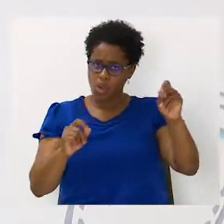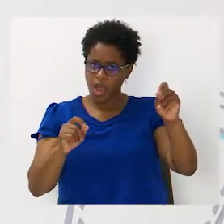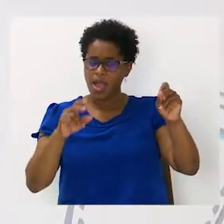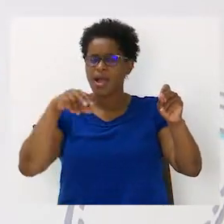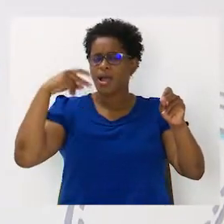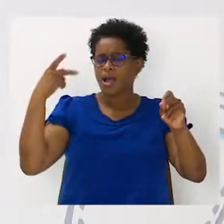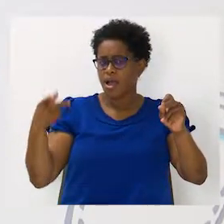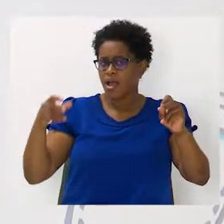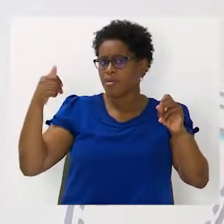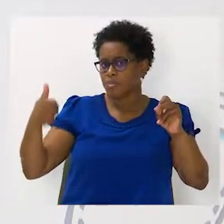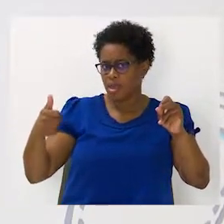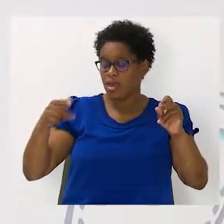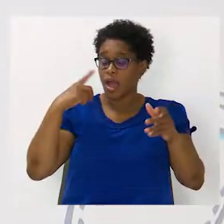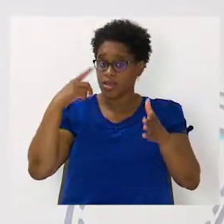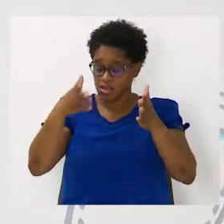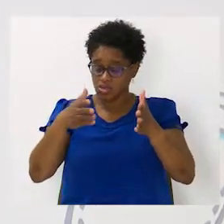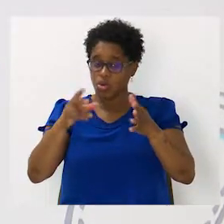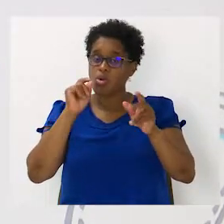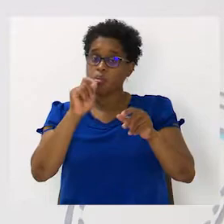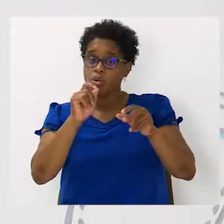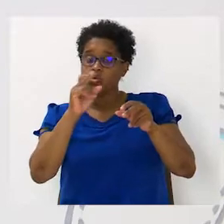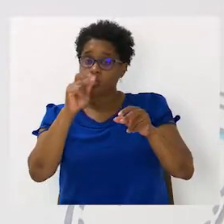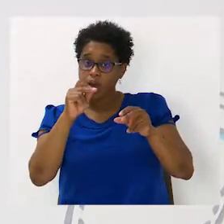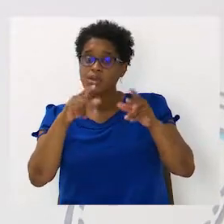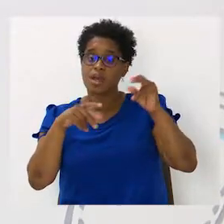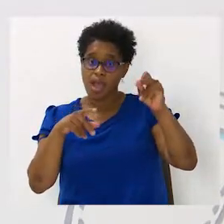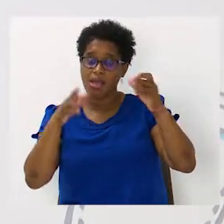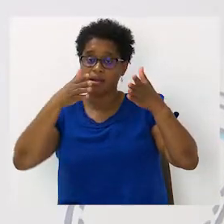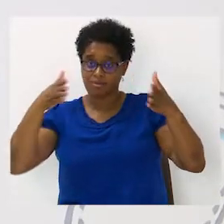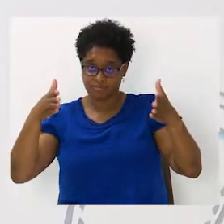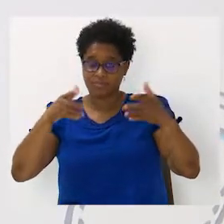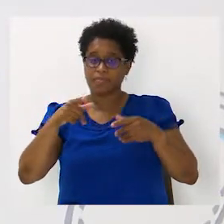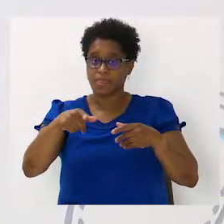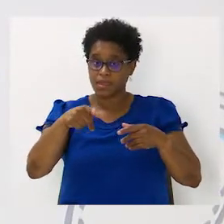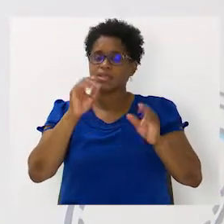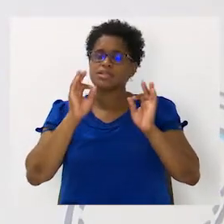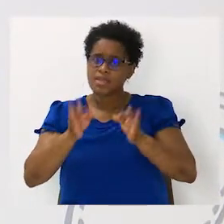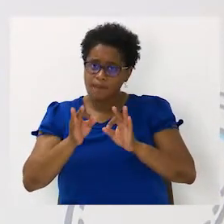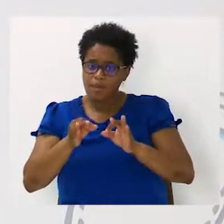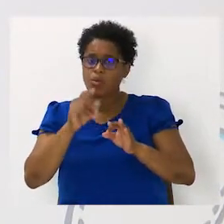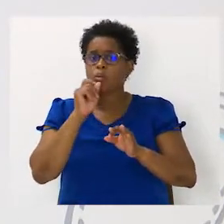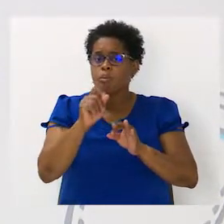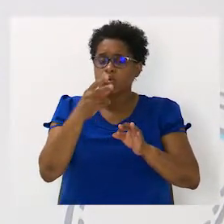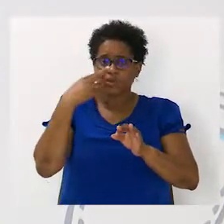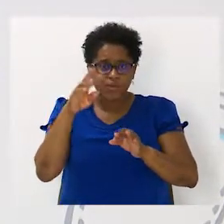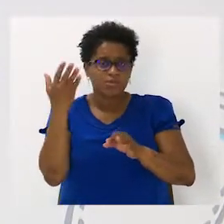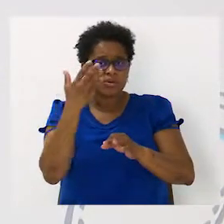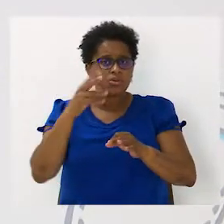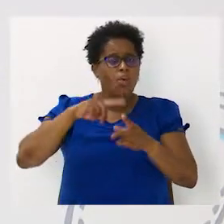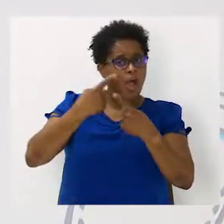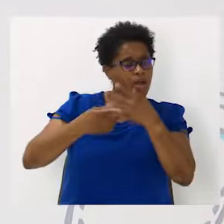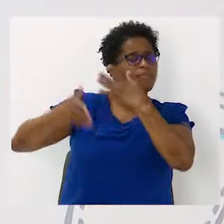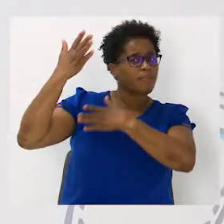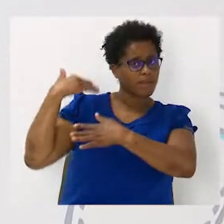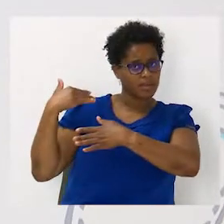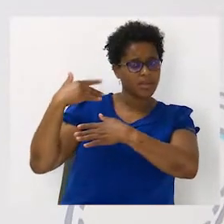B, atenção, o ponto A está representado pela letra maiúscula. Aqui, sempre, o ponto nós vimos no ano anterior